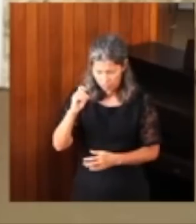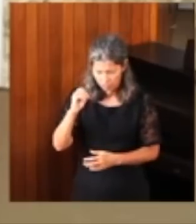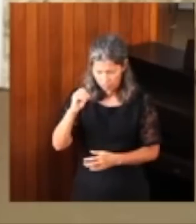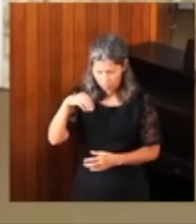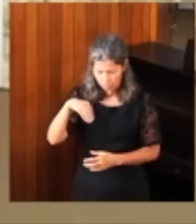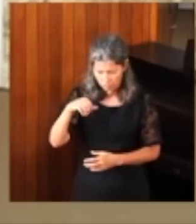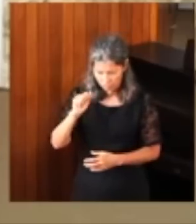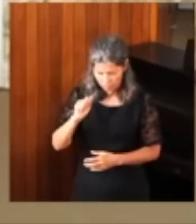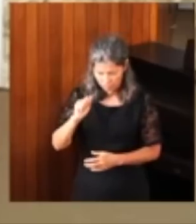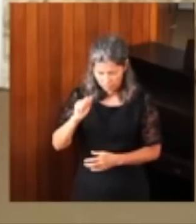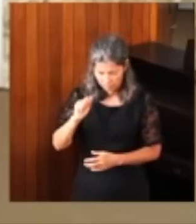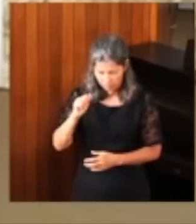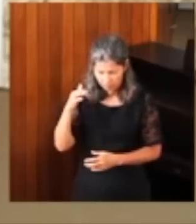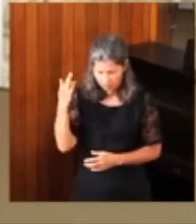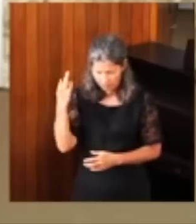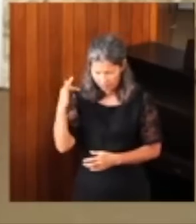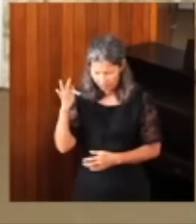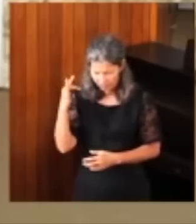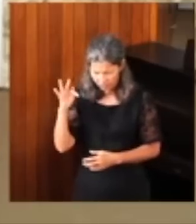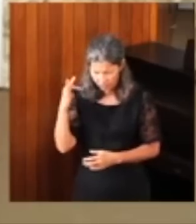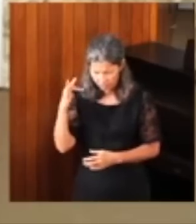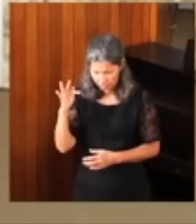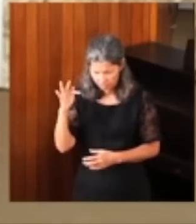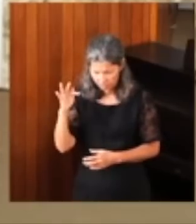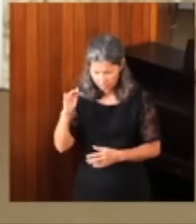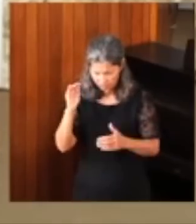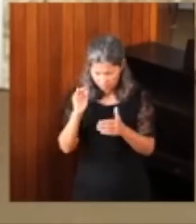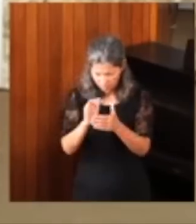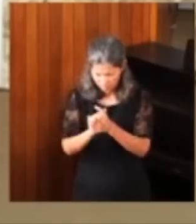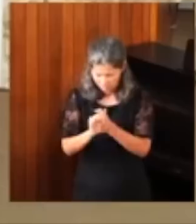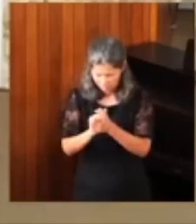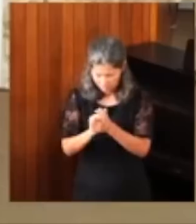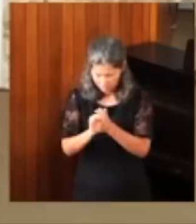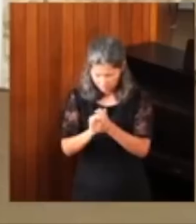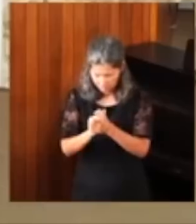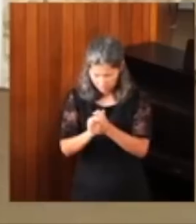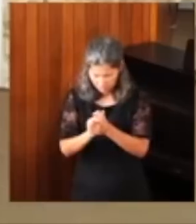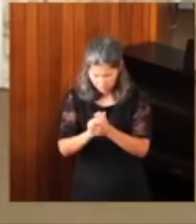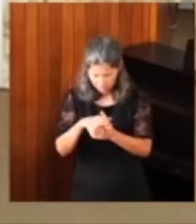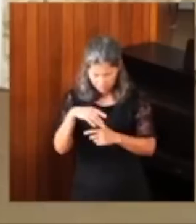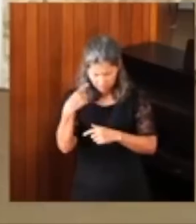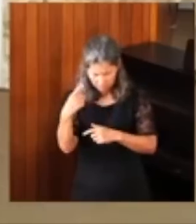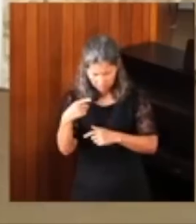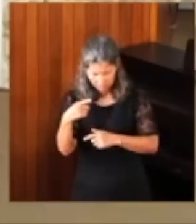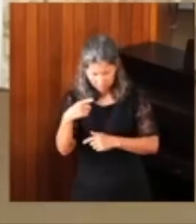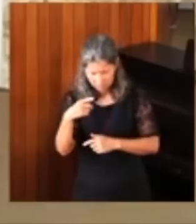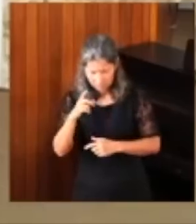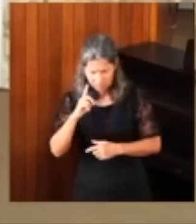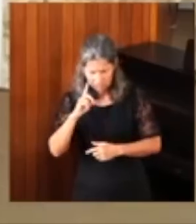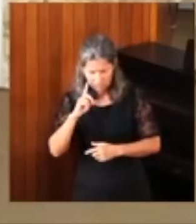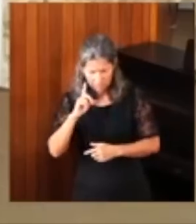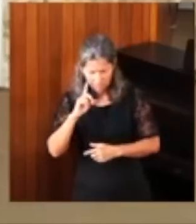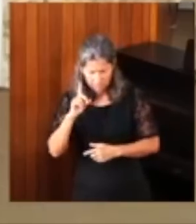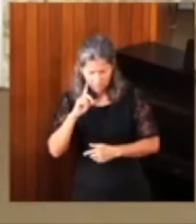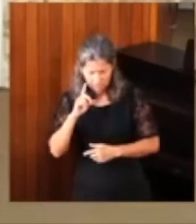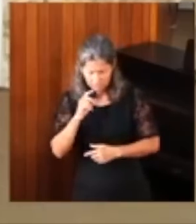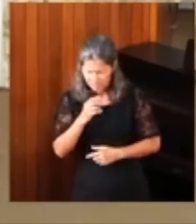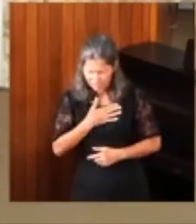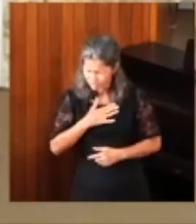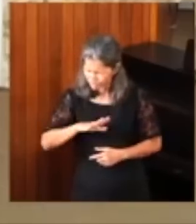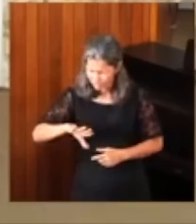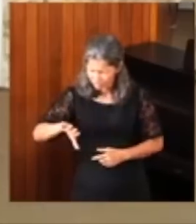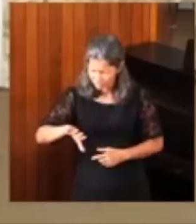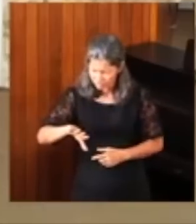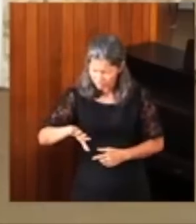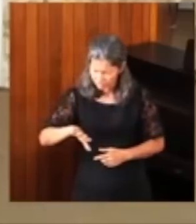pessoa casava, depois de alguns dias, se não gostou, rompia o contrato e partia para outra. A semana de 7 dias foi mudada para uma semana